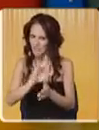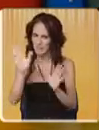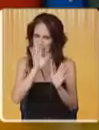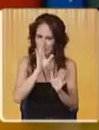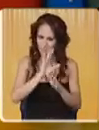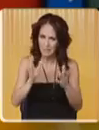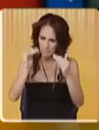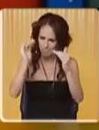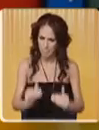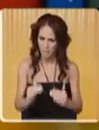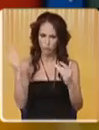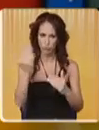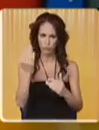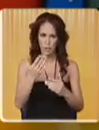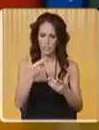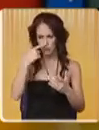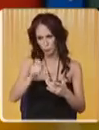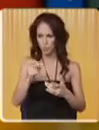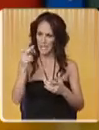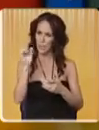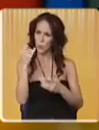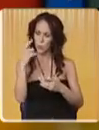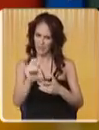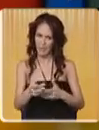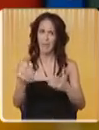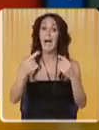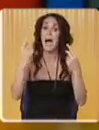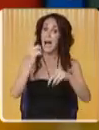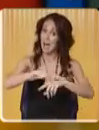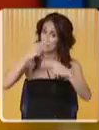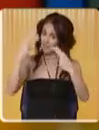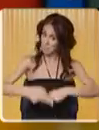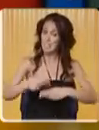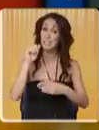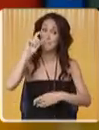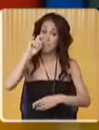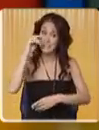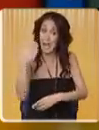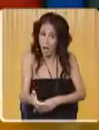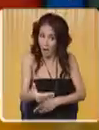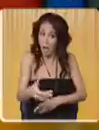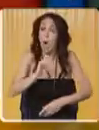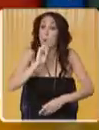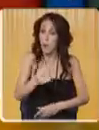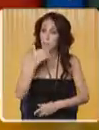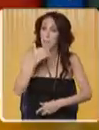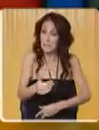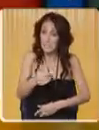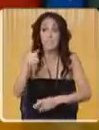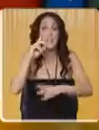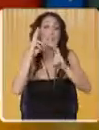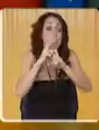se diminuam os direitos dos arguídos. Há prazo de defesa, o arguído tem prazo de defesa, pode pedir